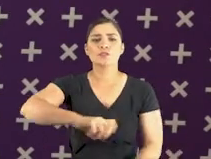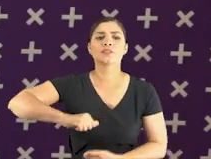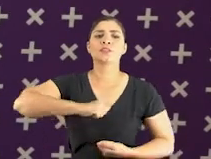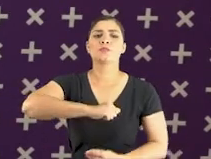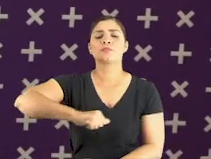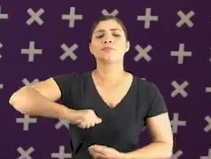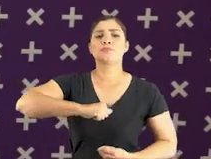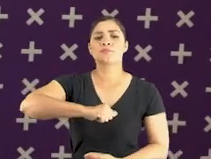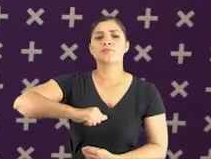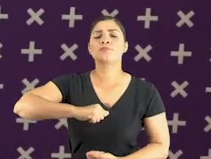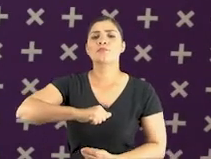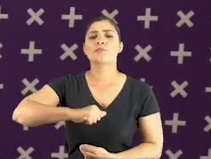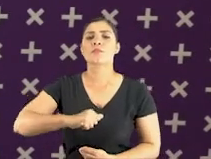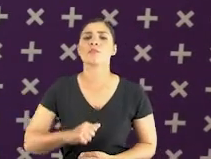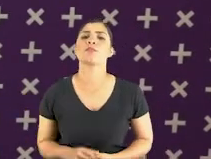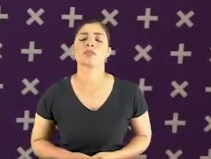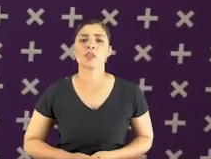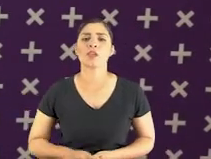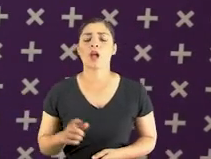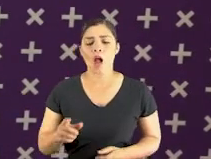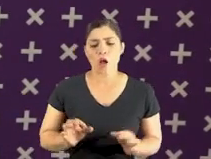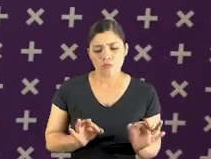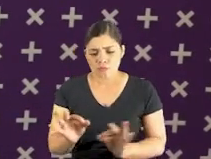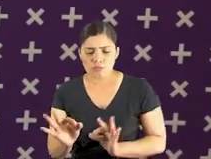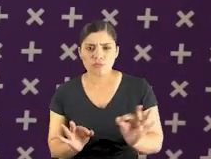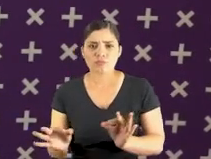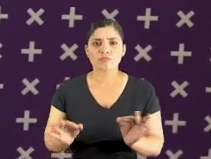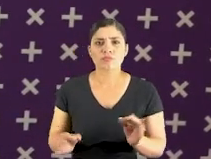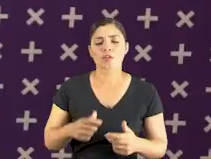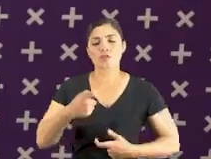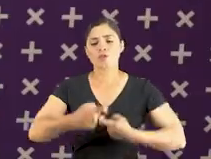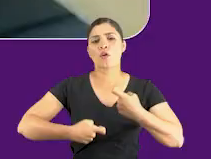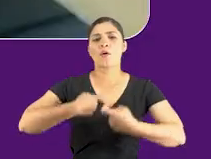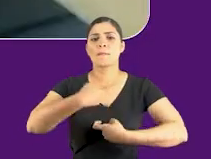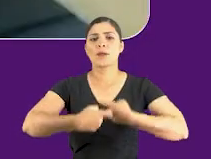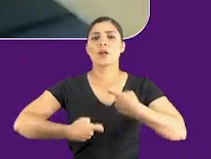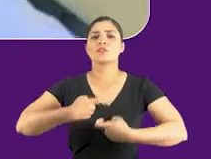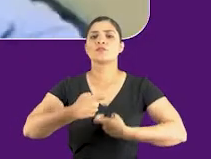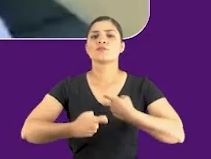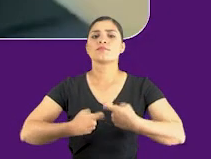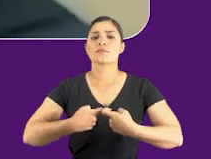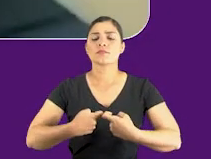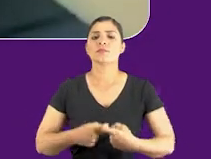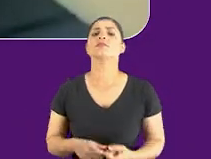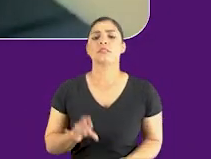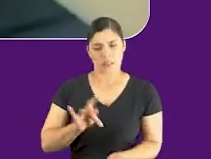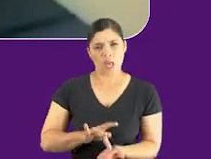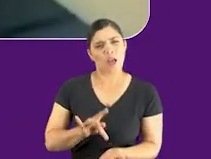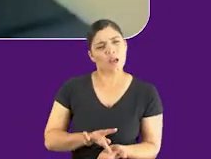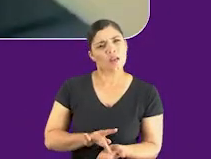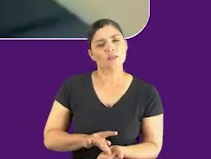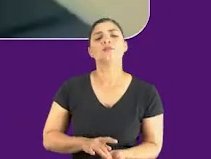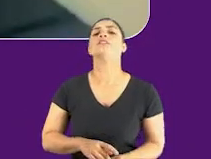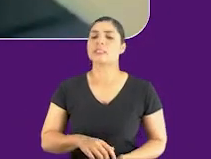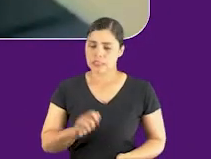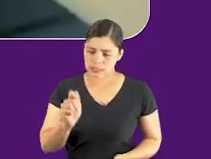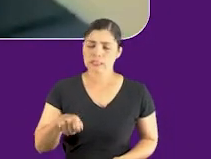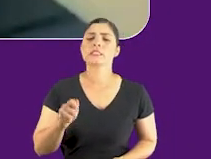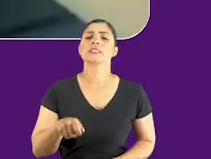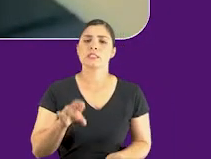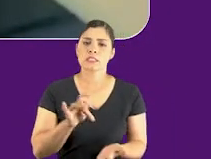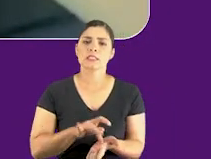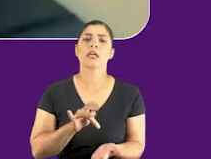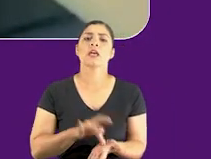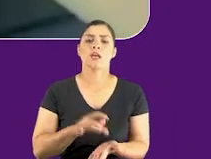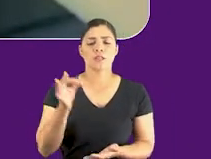sustentabilidade seja a parte da sua estratégia de negócios eu tô certa Ah não você está absolutamente correta